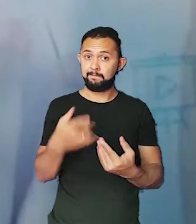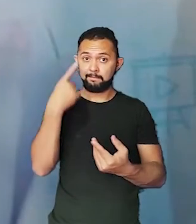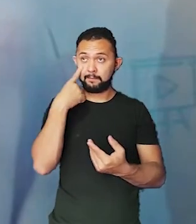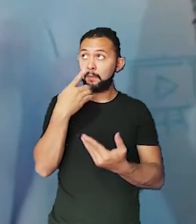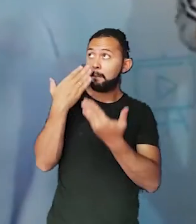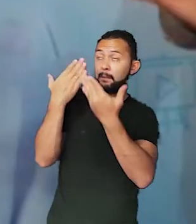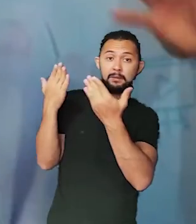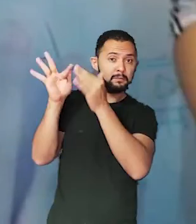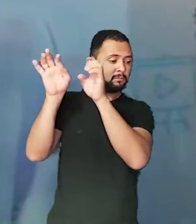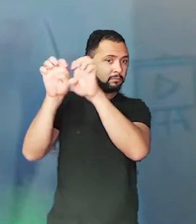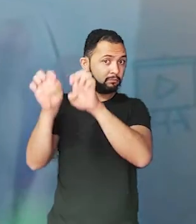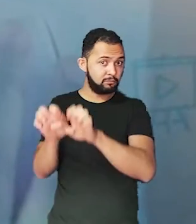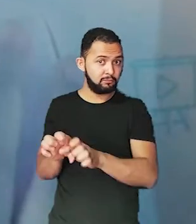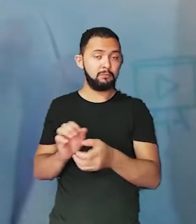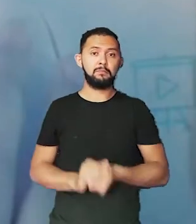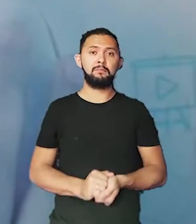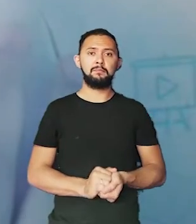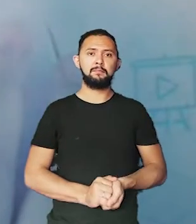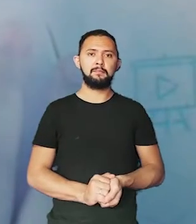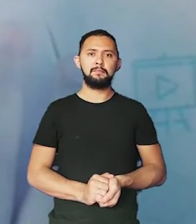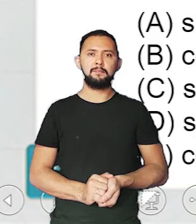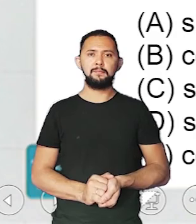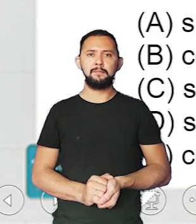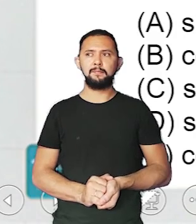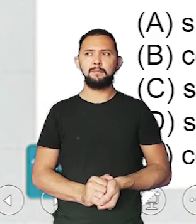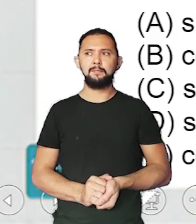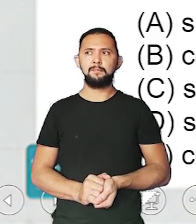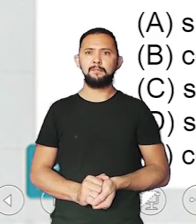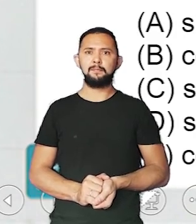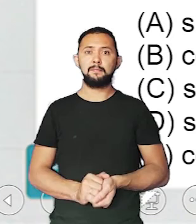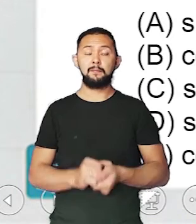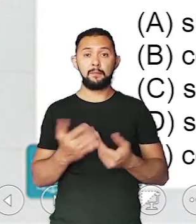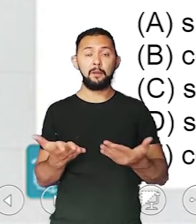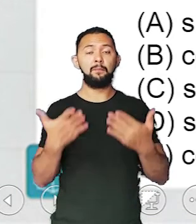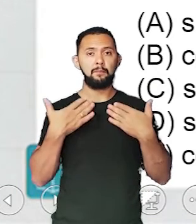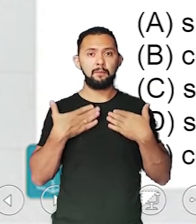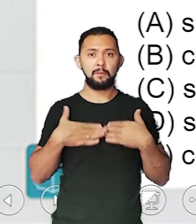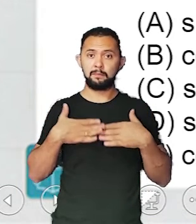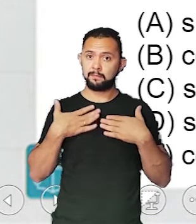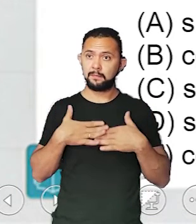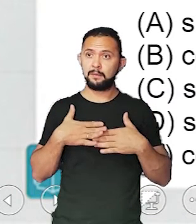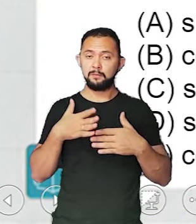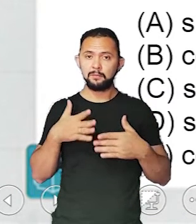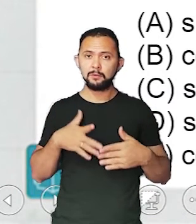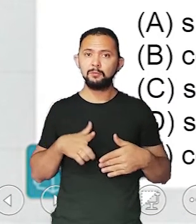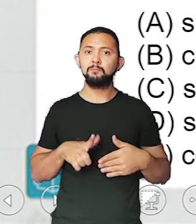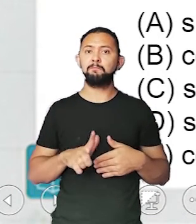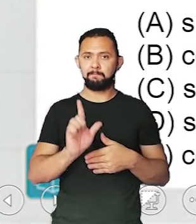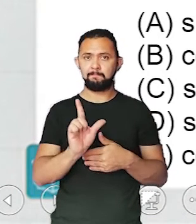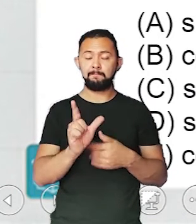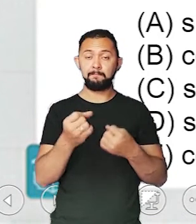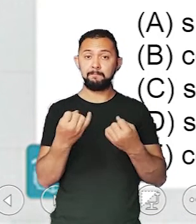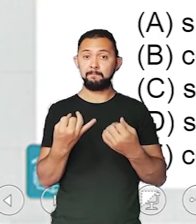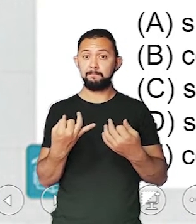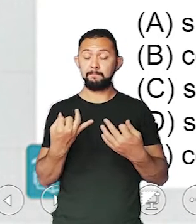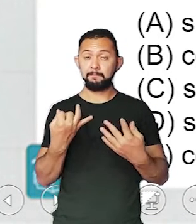né, de mal aí com as coisas. Enfim, eu estava na dela, né? Estava tranquila consigo mesma, né? Amor próprio era o que ela estava